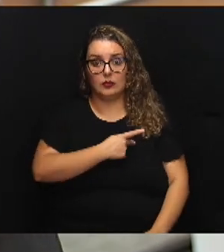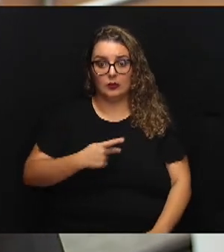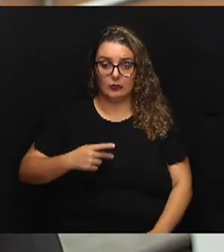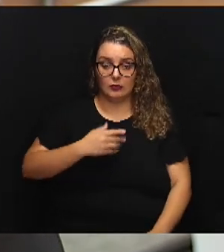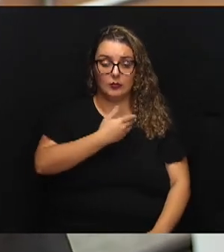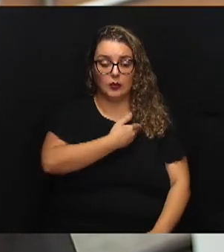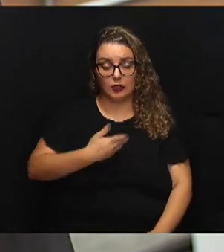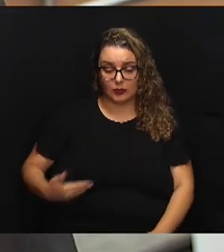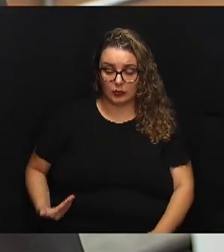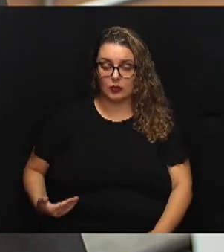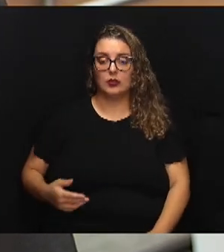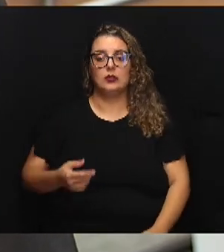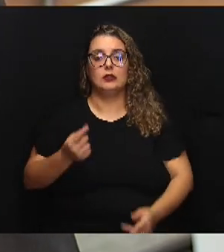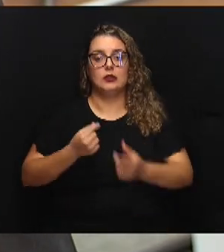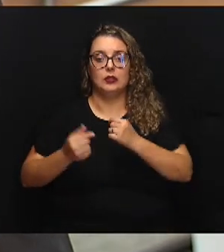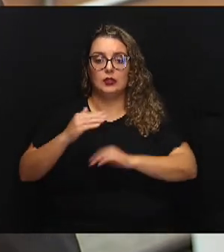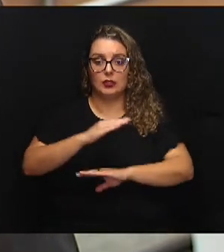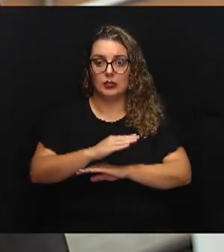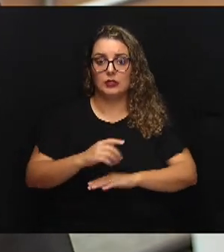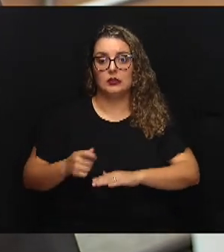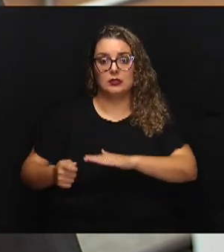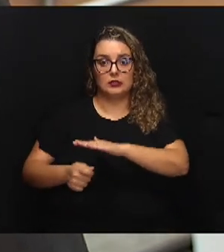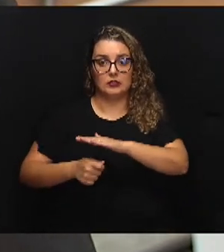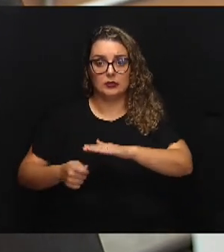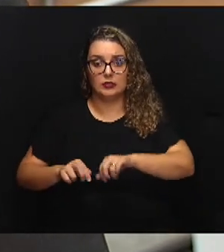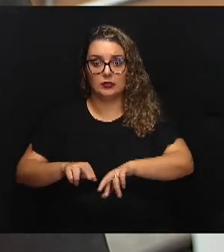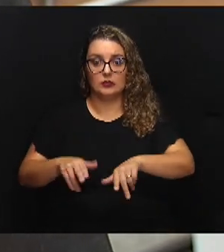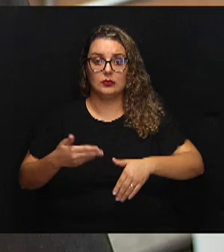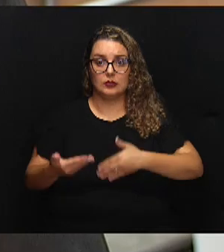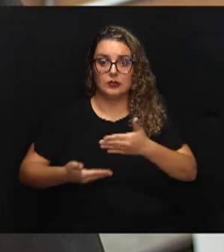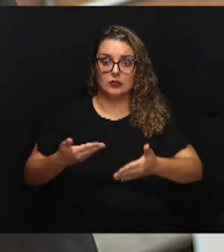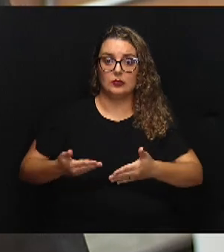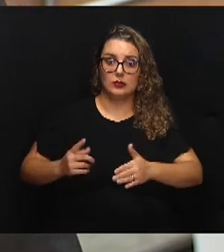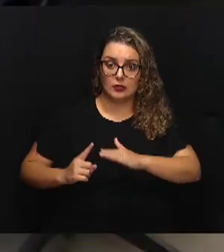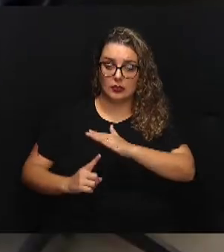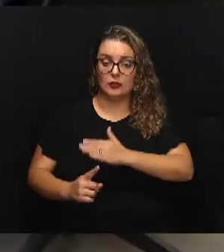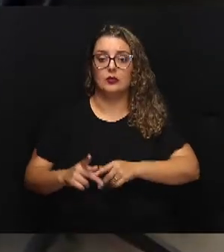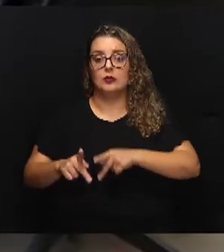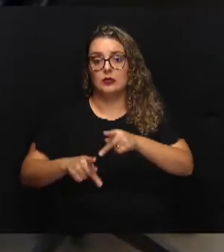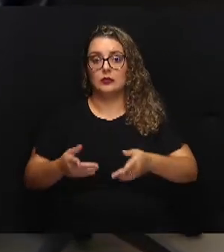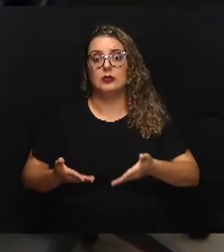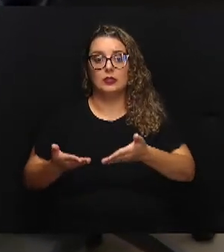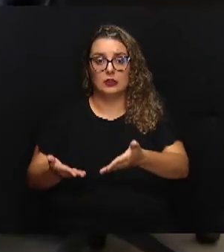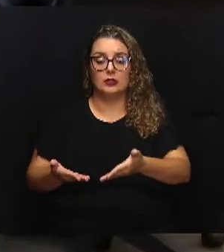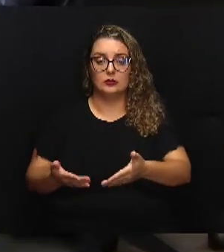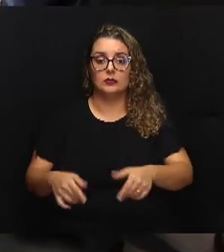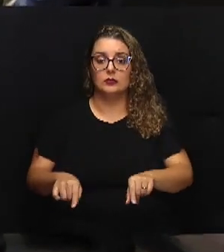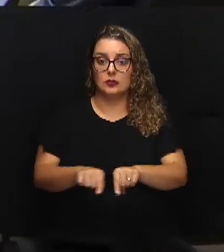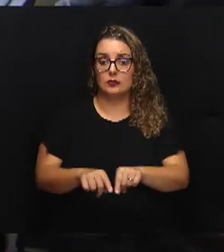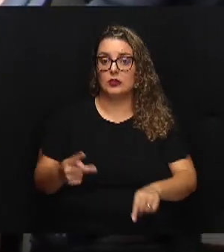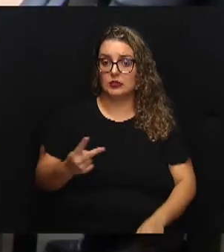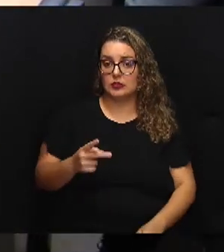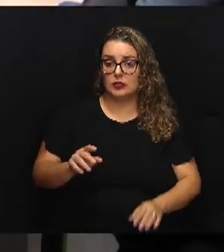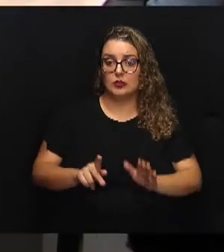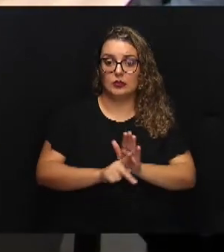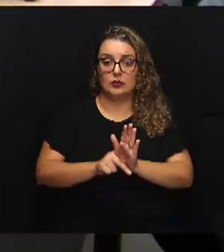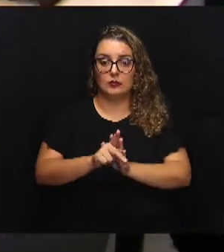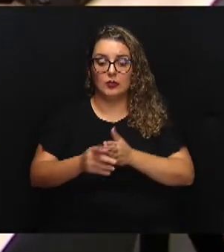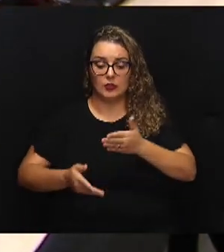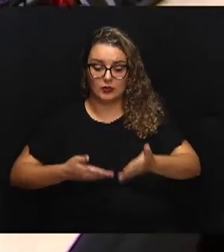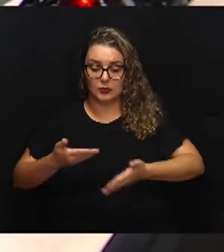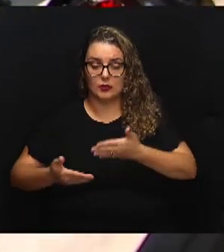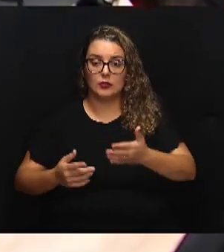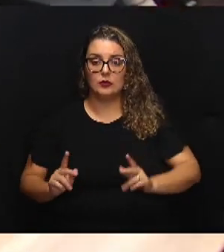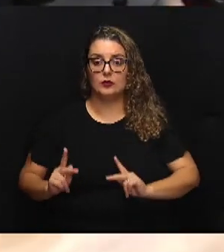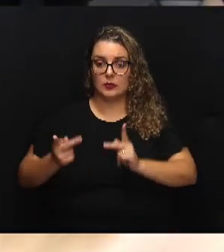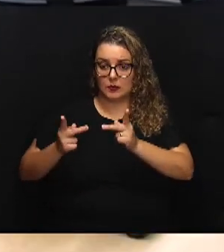Câmara Municipal, das autarquias, dos serviços que são prestados à população. Ainda segundo o projeto, os servidores